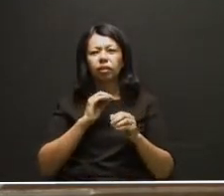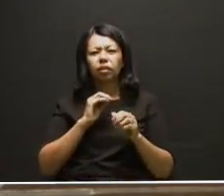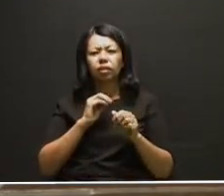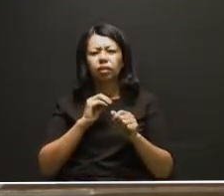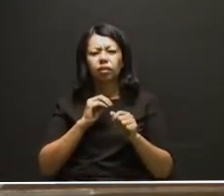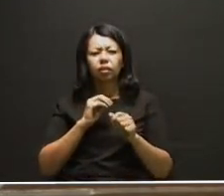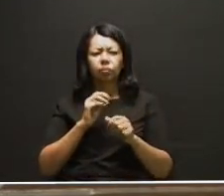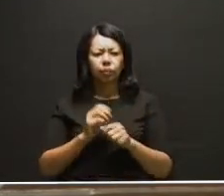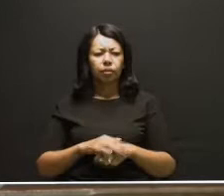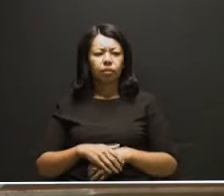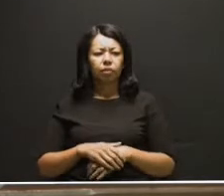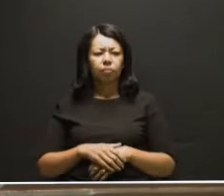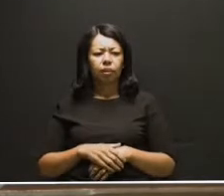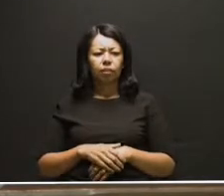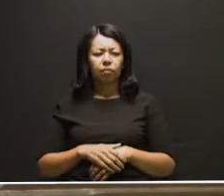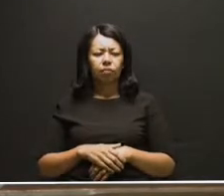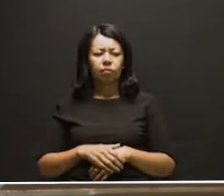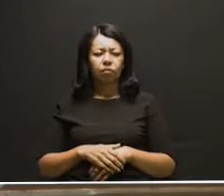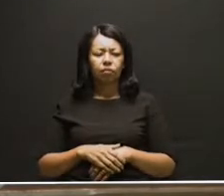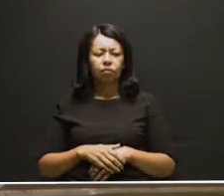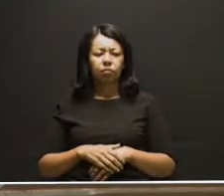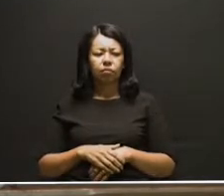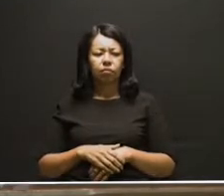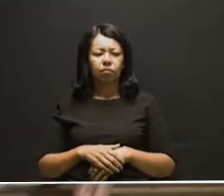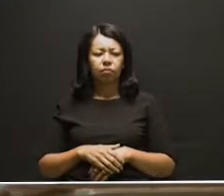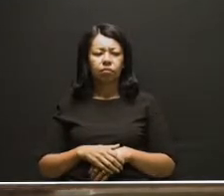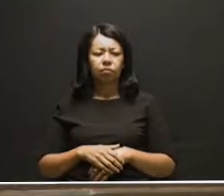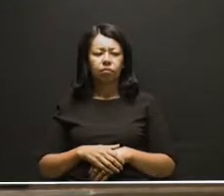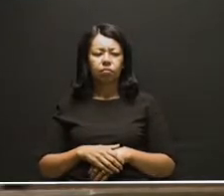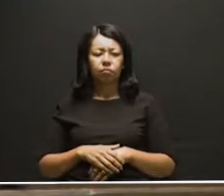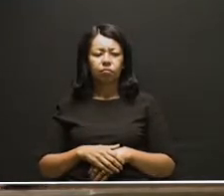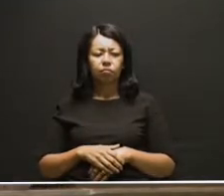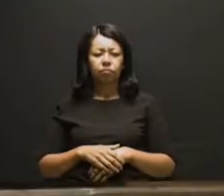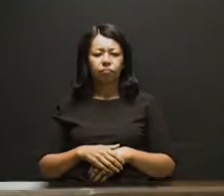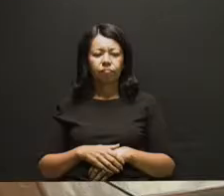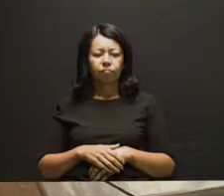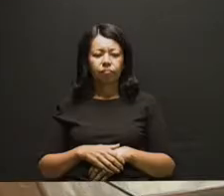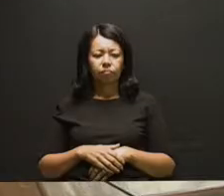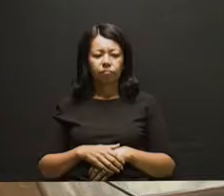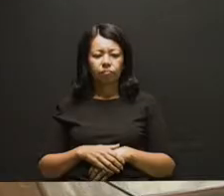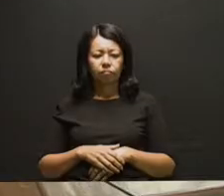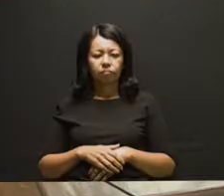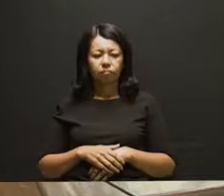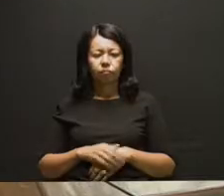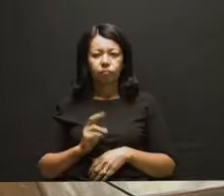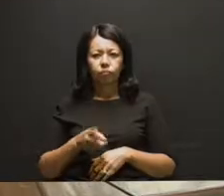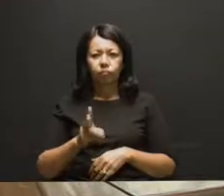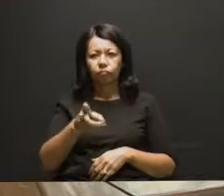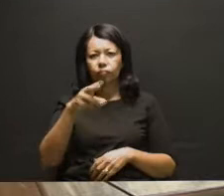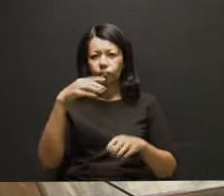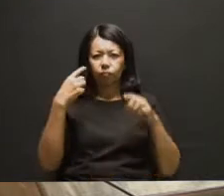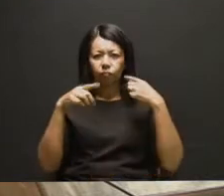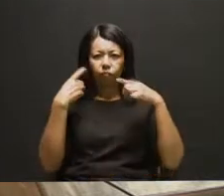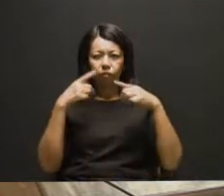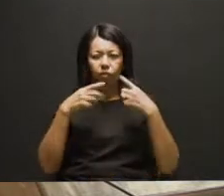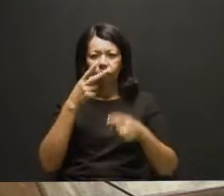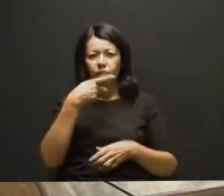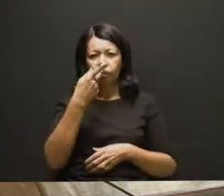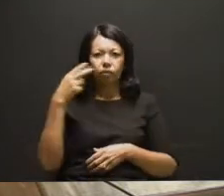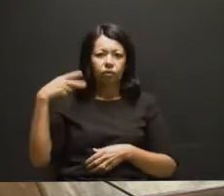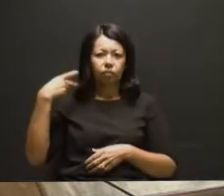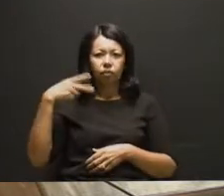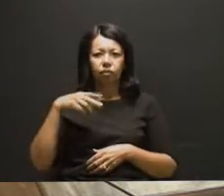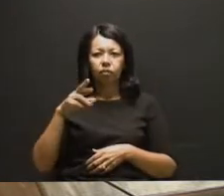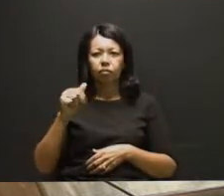sim excelente talvez mais ou menos o vice prefeito só isso o presidente continua em discussão com a palavra o vereador